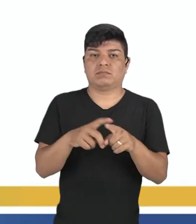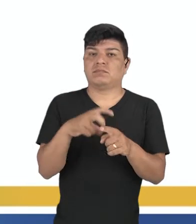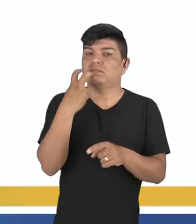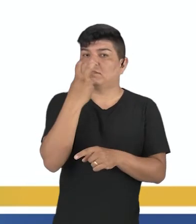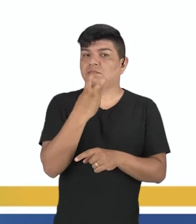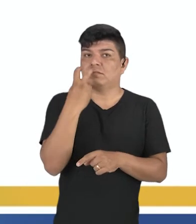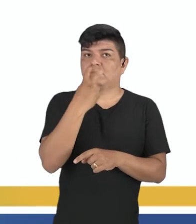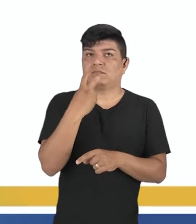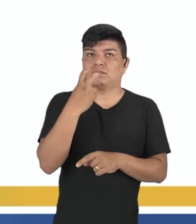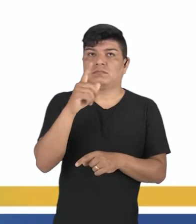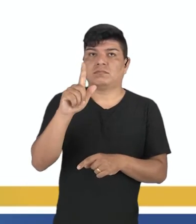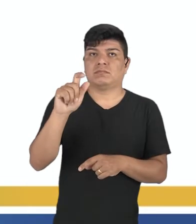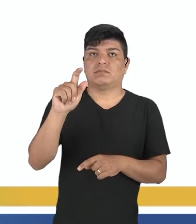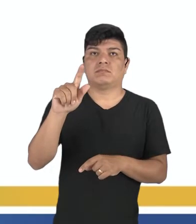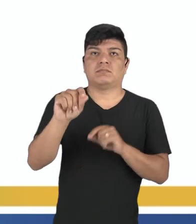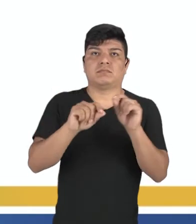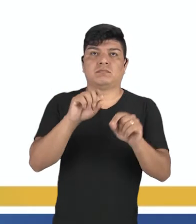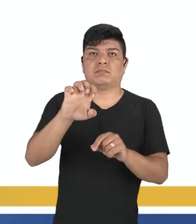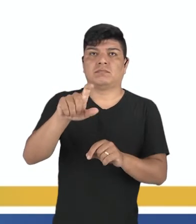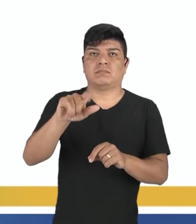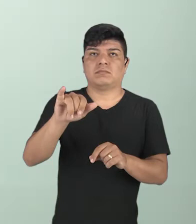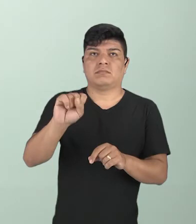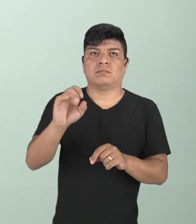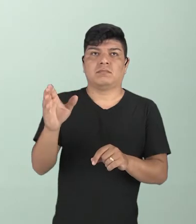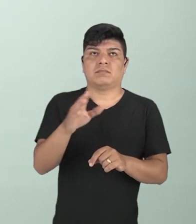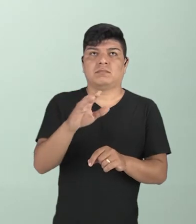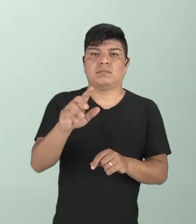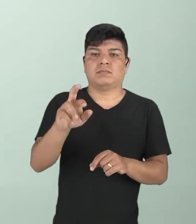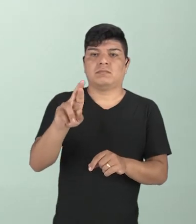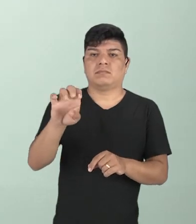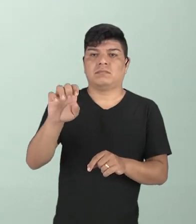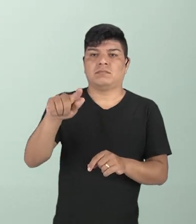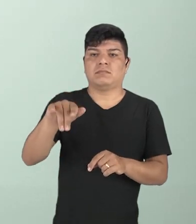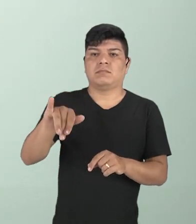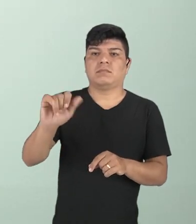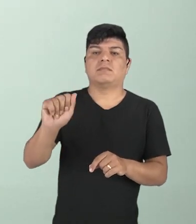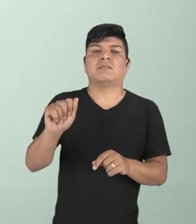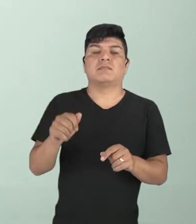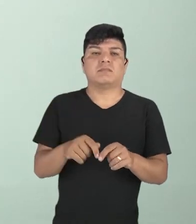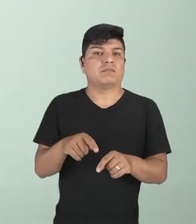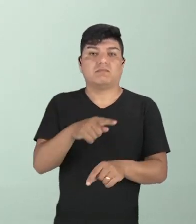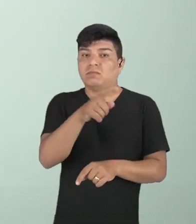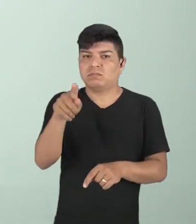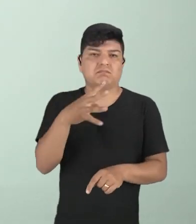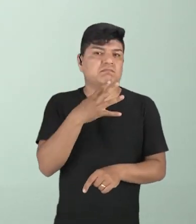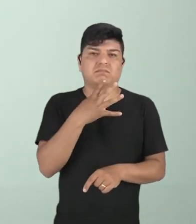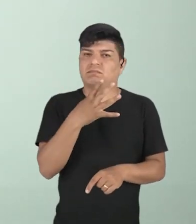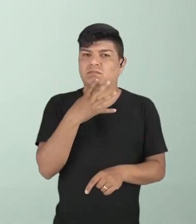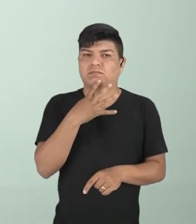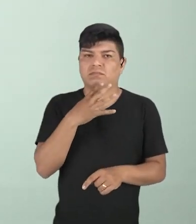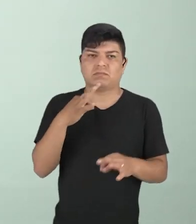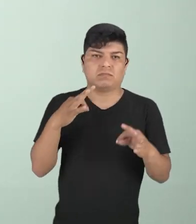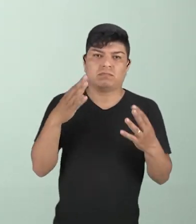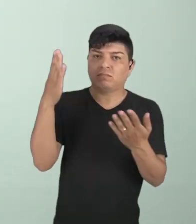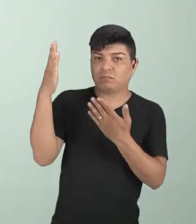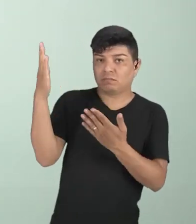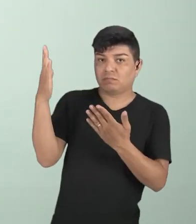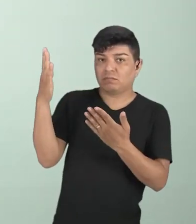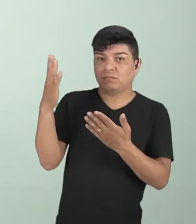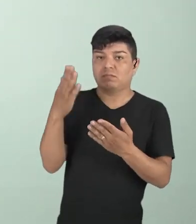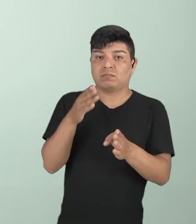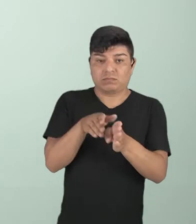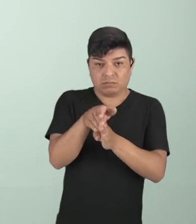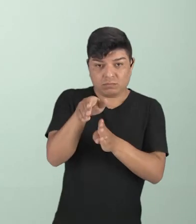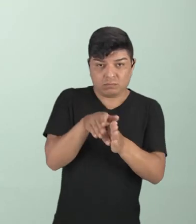da gaúcha Elis Regina. Se você não conhece nenhum desses artistas que nós citamos aqui, sugiro que